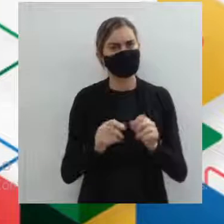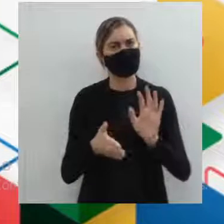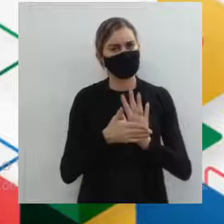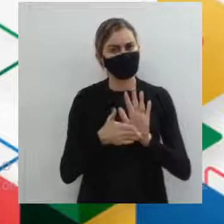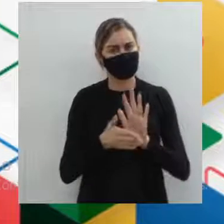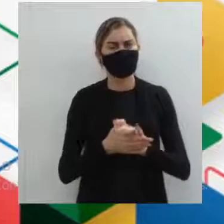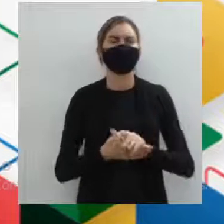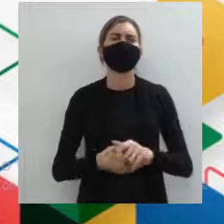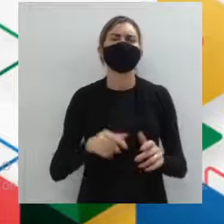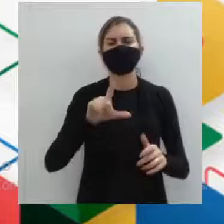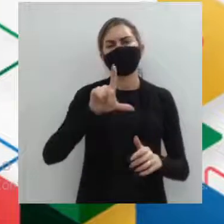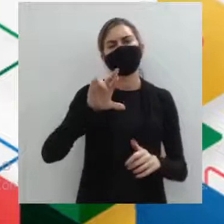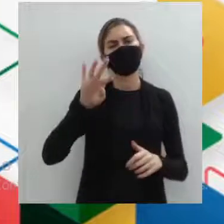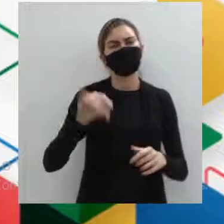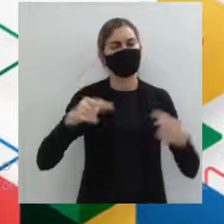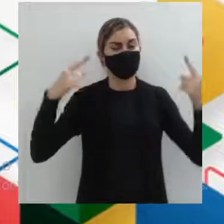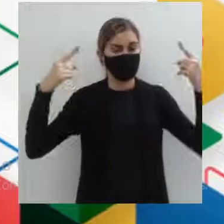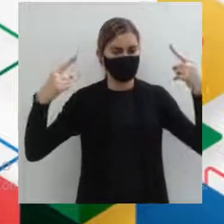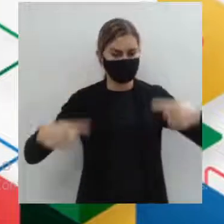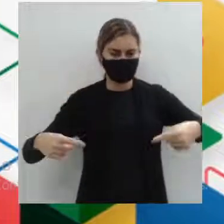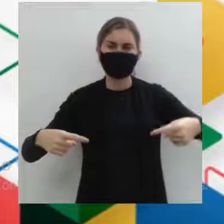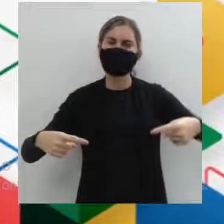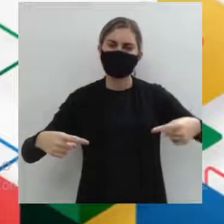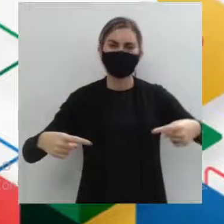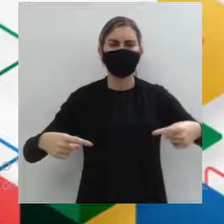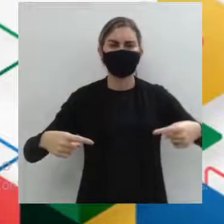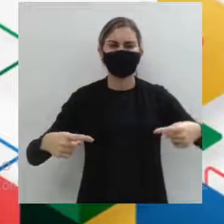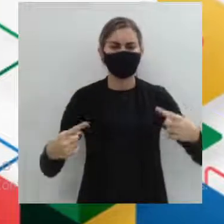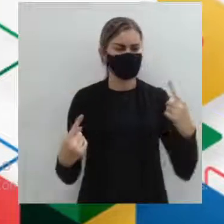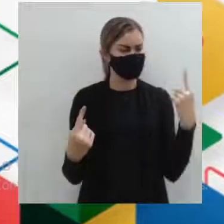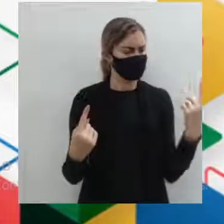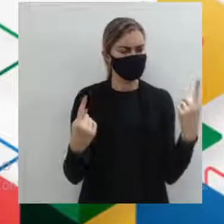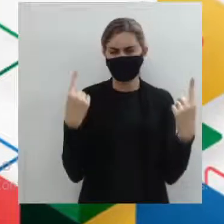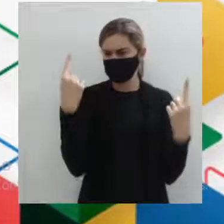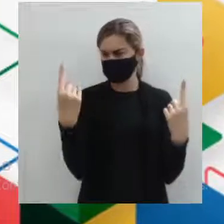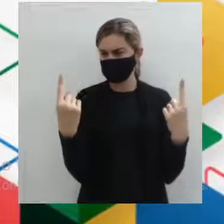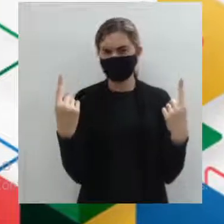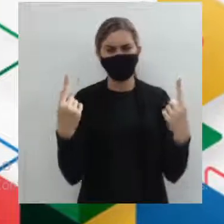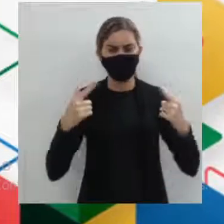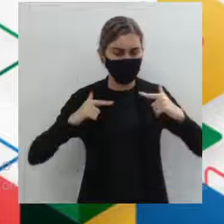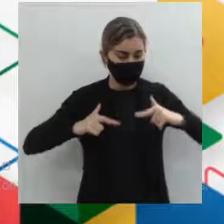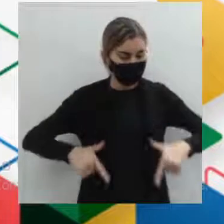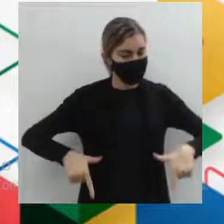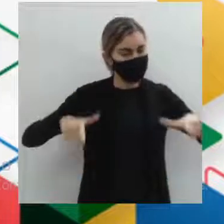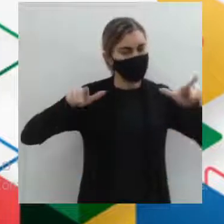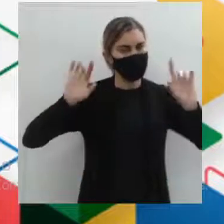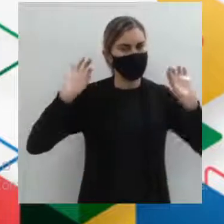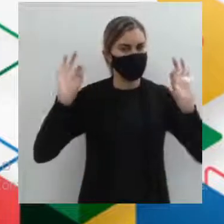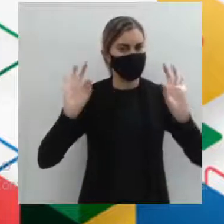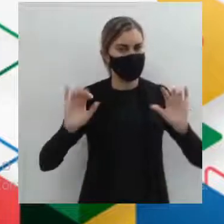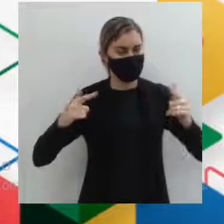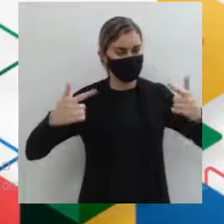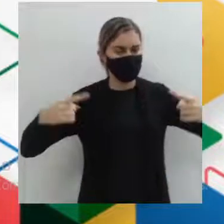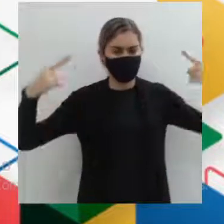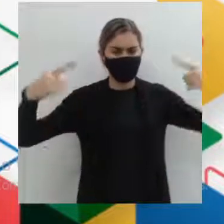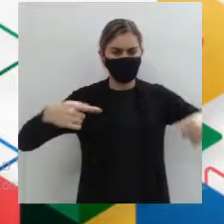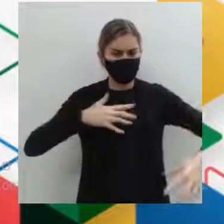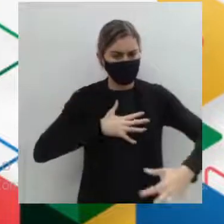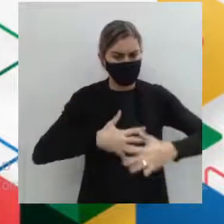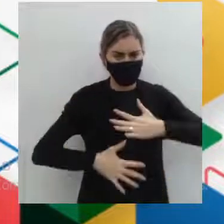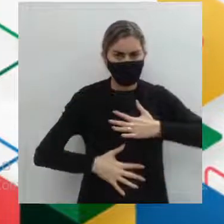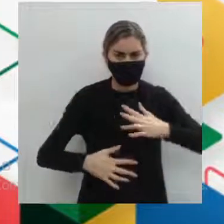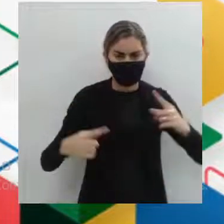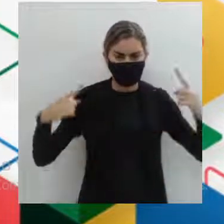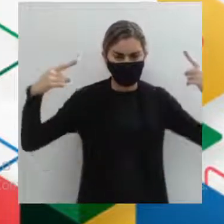conceito. Luta é competição em que dois indivíduos desarmados se enfrentam corpo a